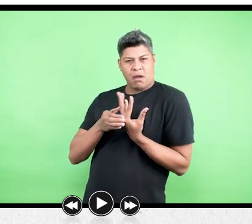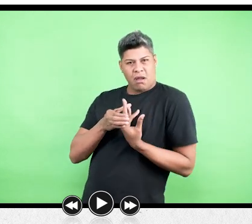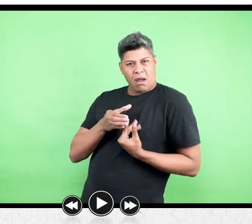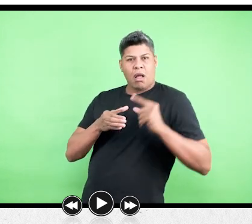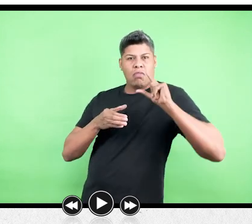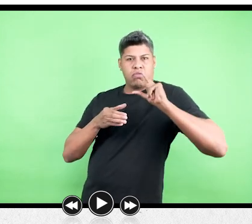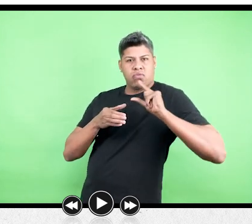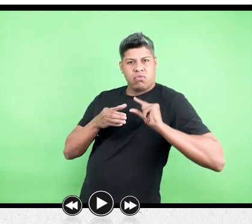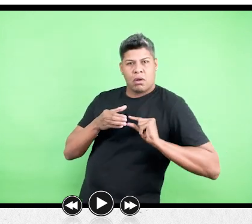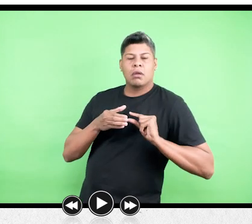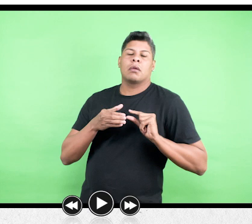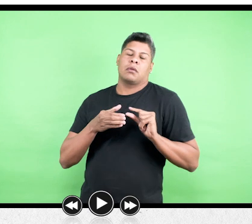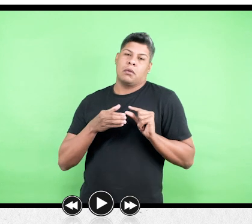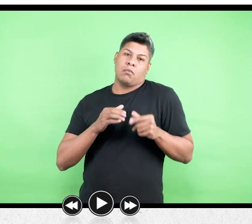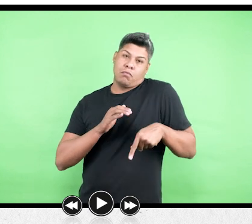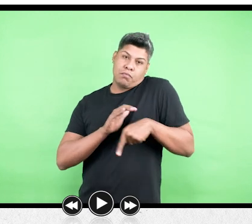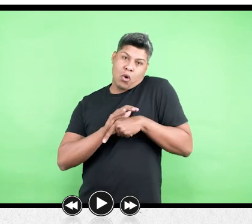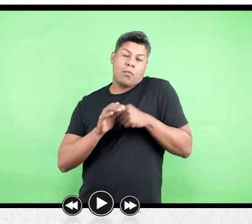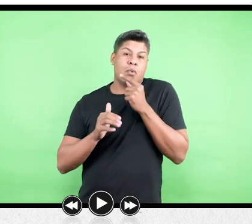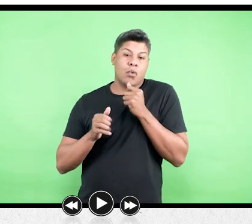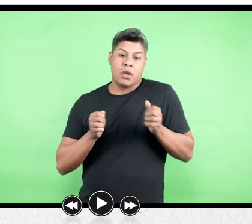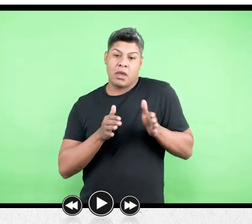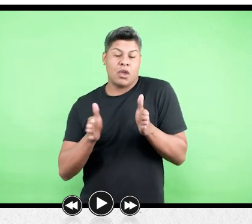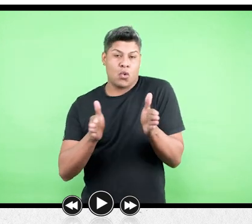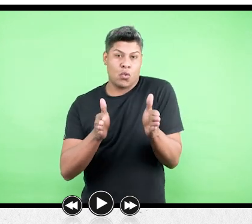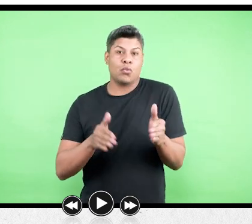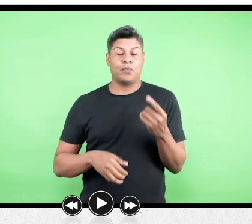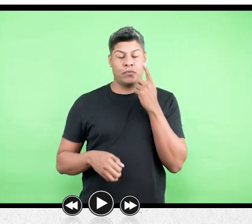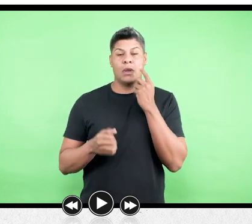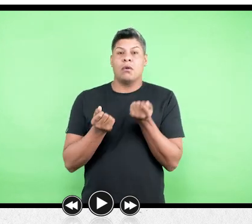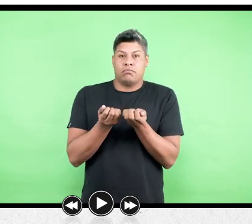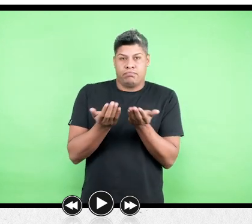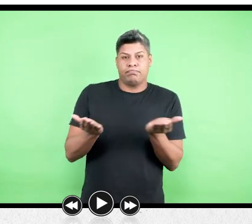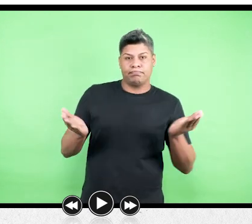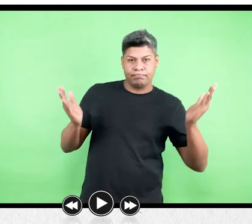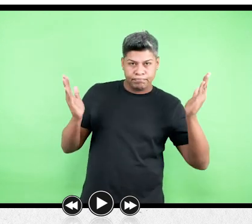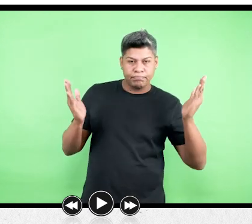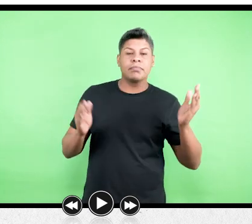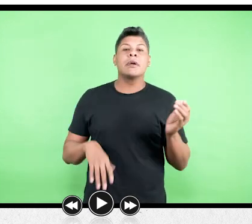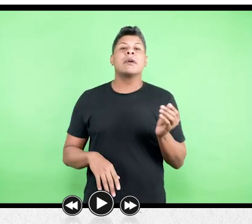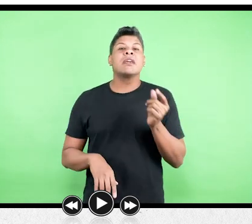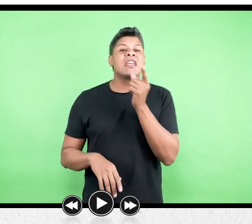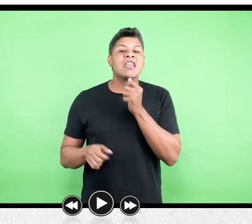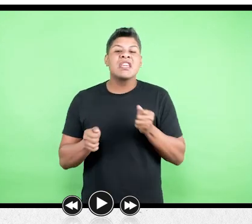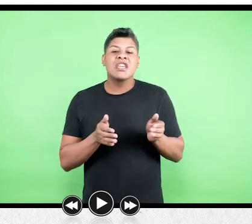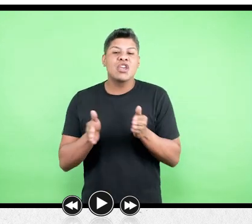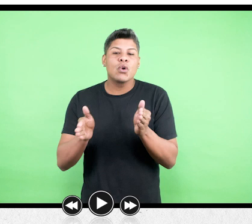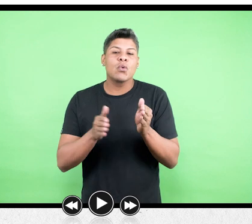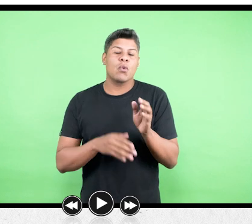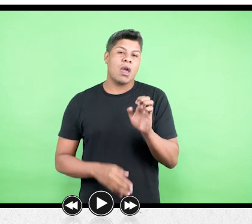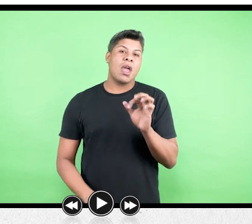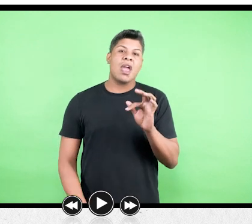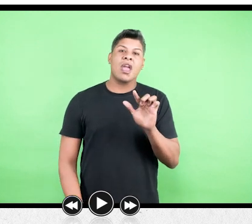do aquífero para um rio. Aqui nós temos algumas situações. No caso de um rio efluente, nós temos